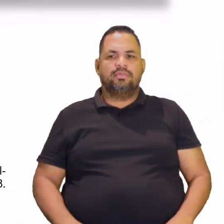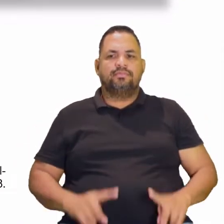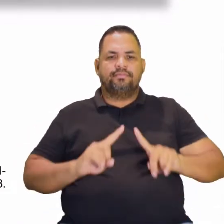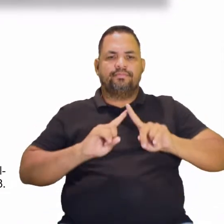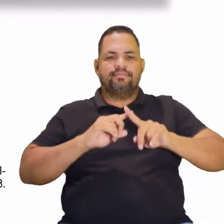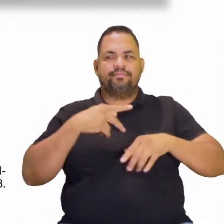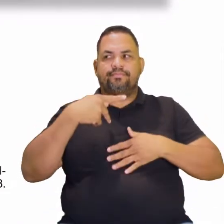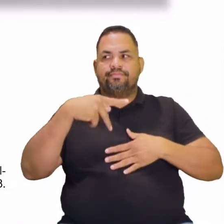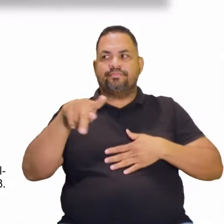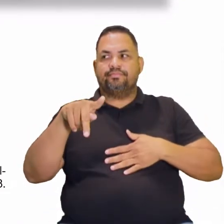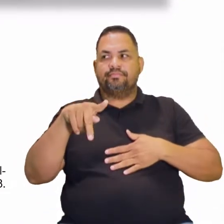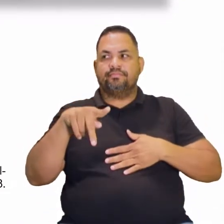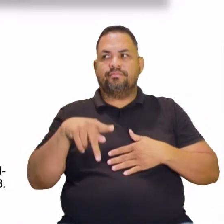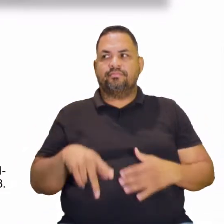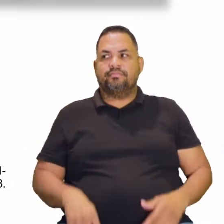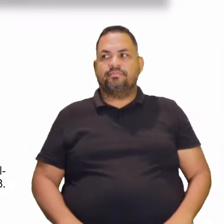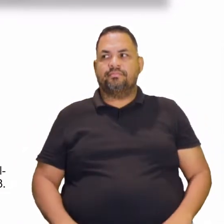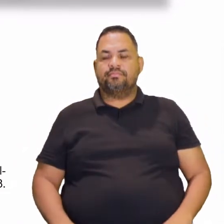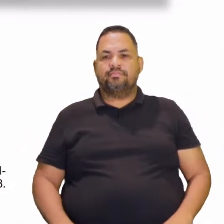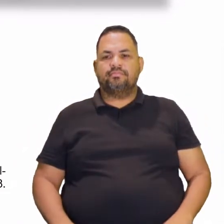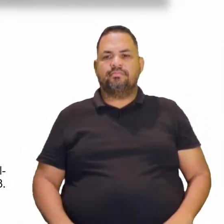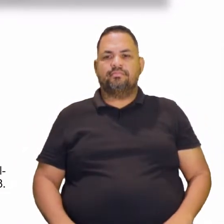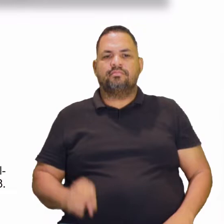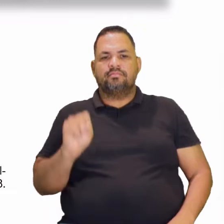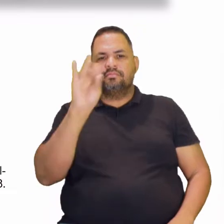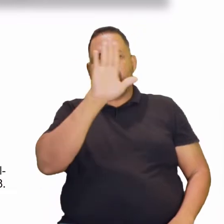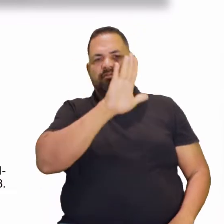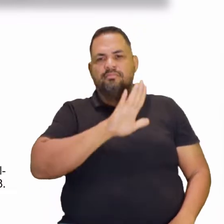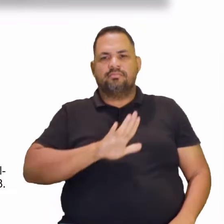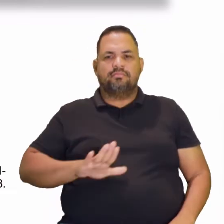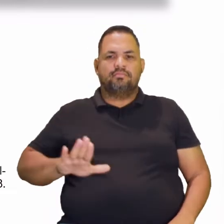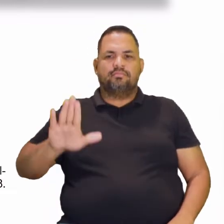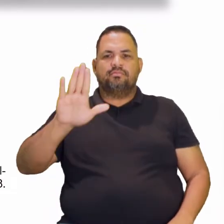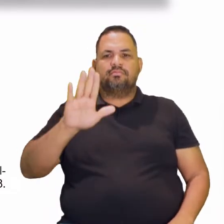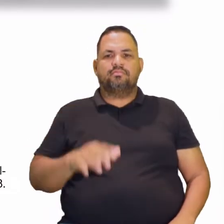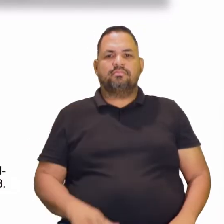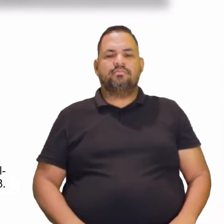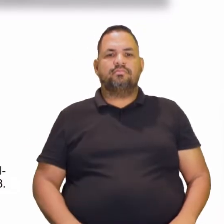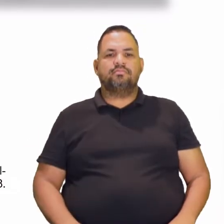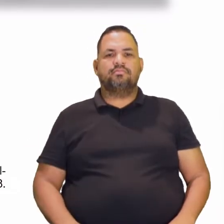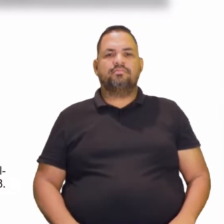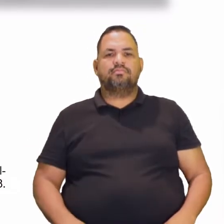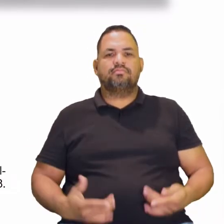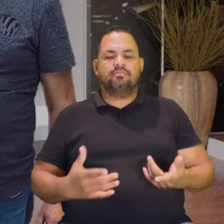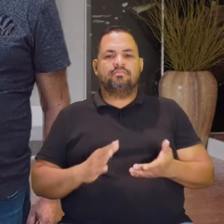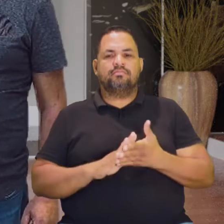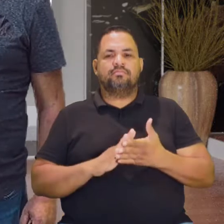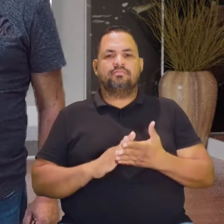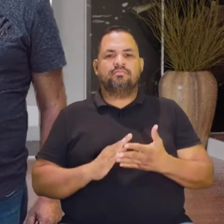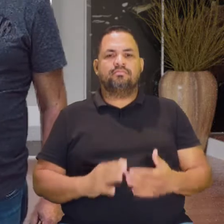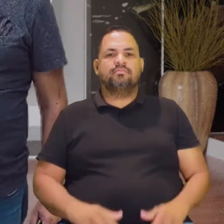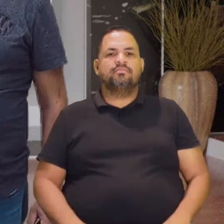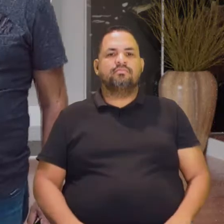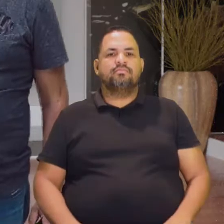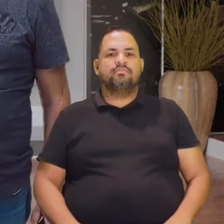vocês possam... A imagem aqui, por favor, diretora. Para que vocês possam